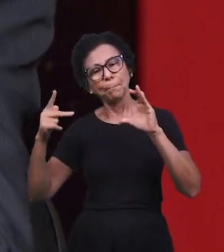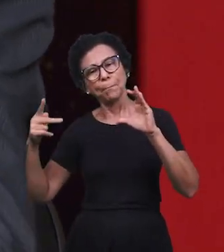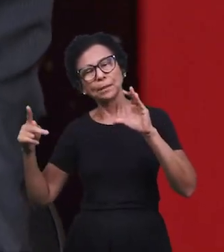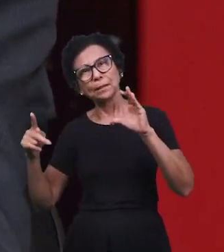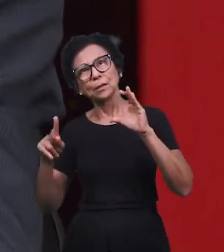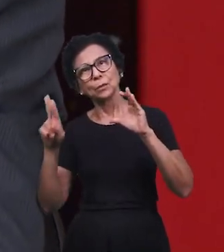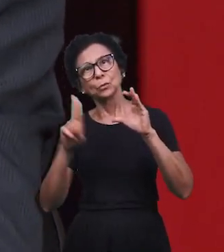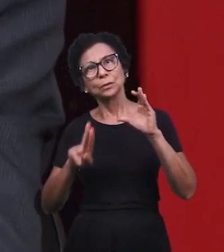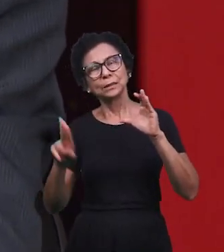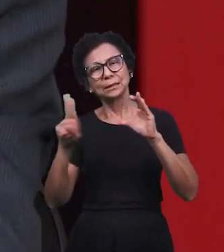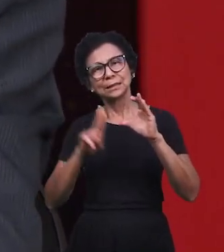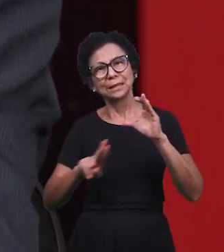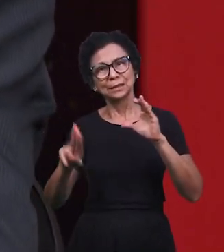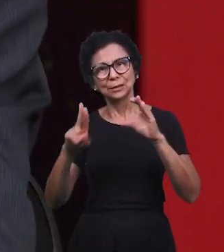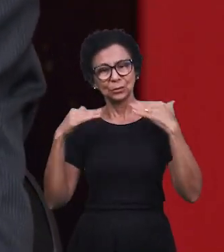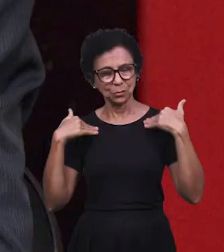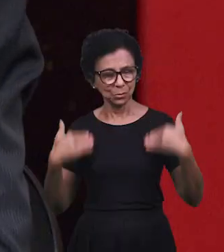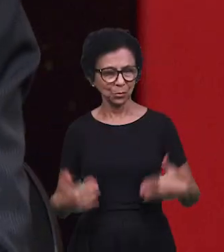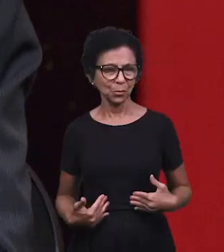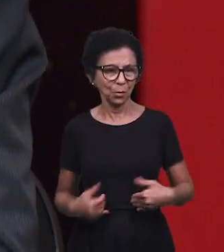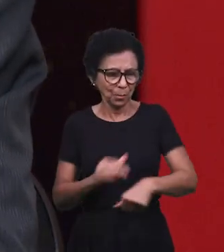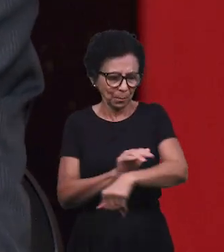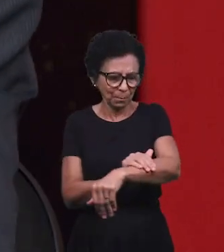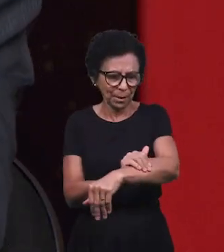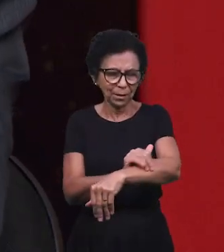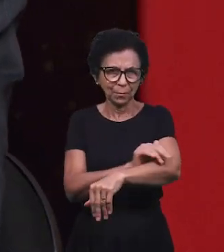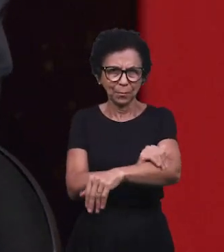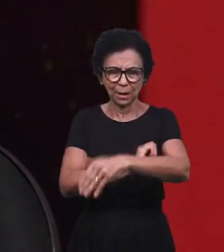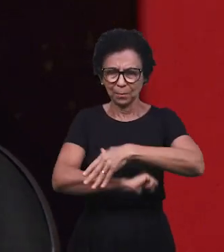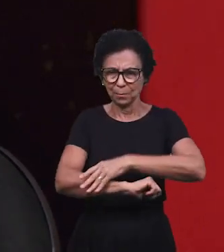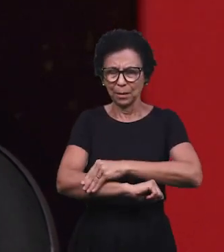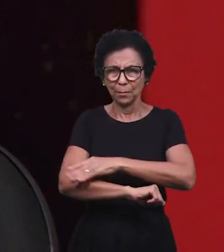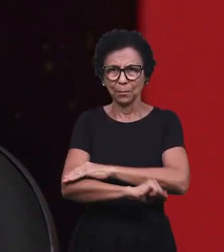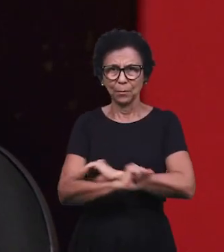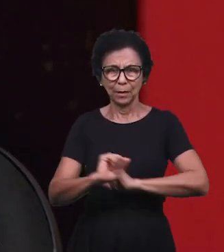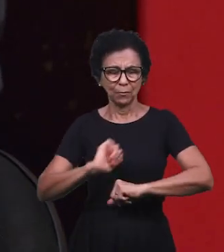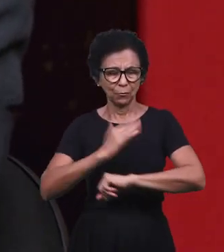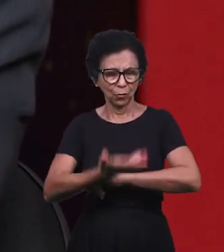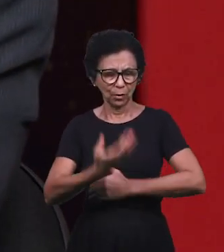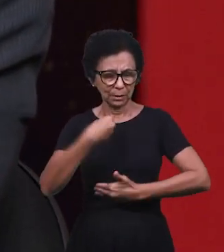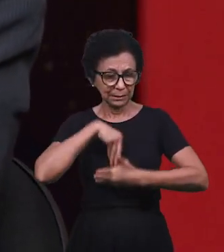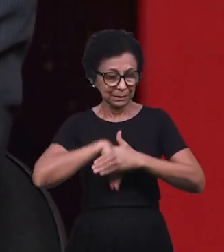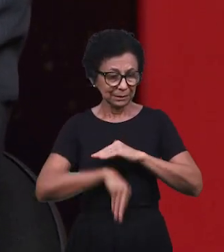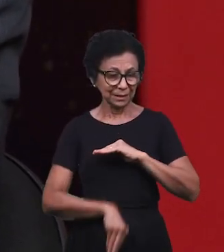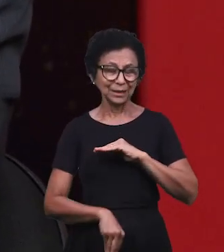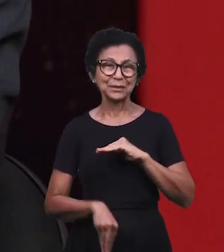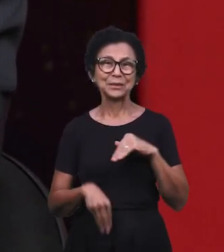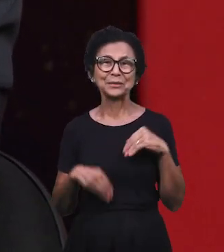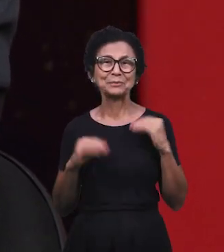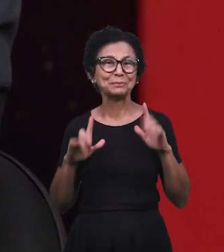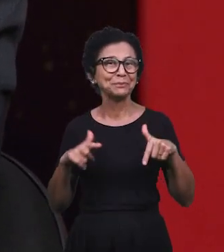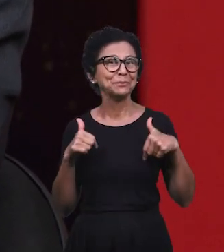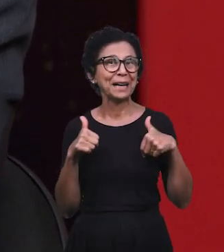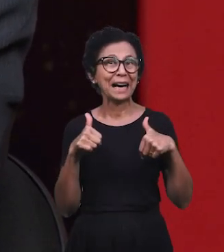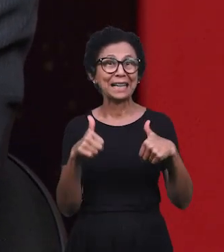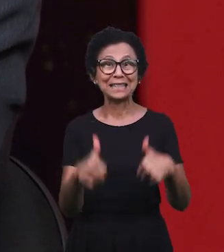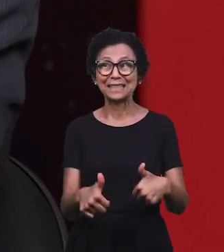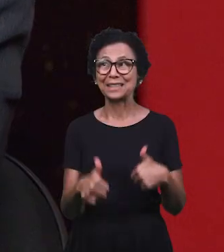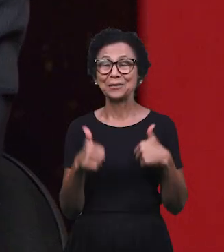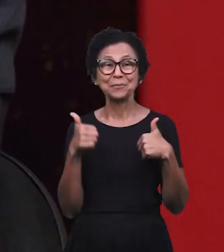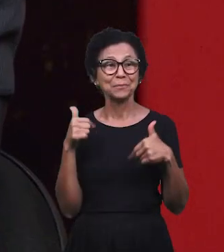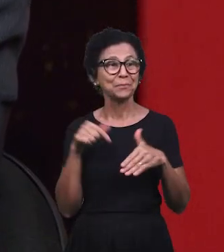fazer tecidos do corpo. Então a gente está vendo uma complexidade gigantesca, um efeito em cascata que